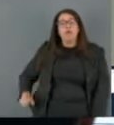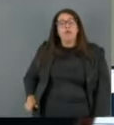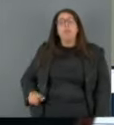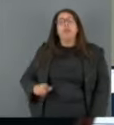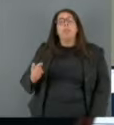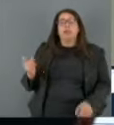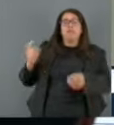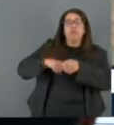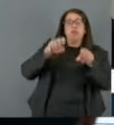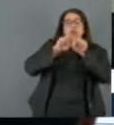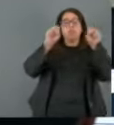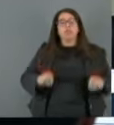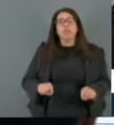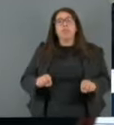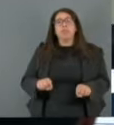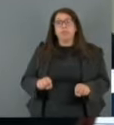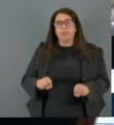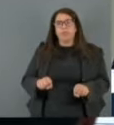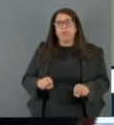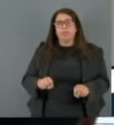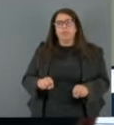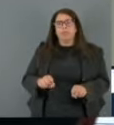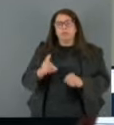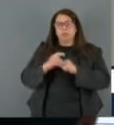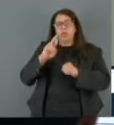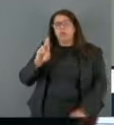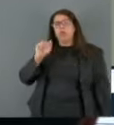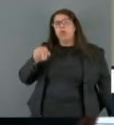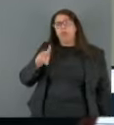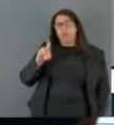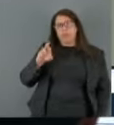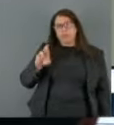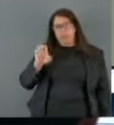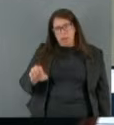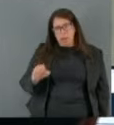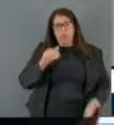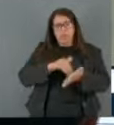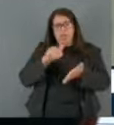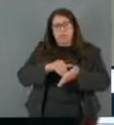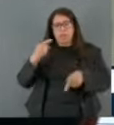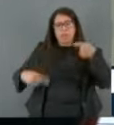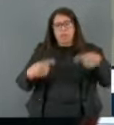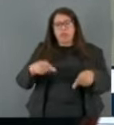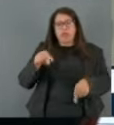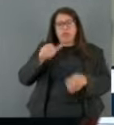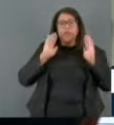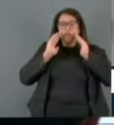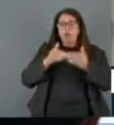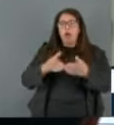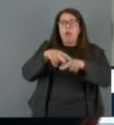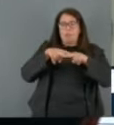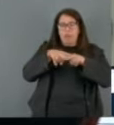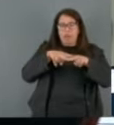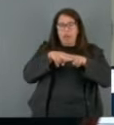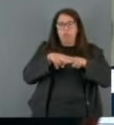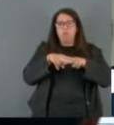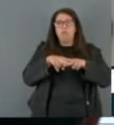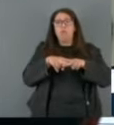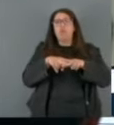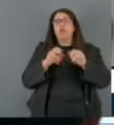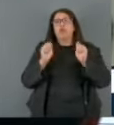desse sistema. O ministro, o doutor André Garcia, que é o nosso secretário de Políticas Penais, juntamente com